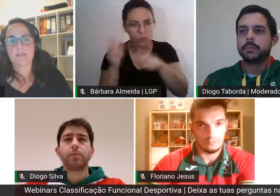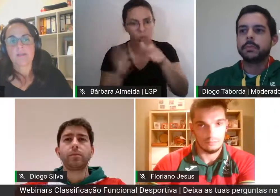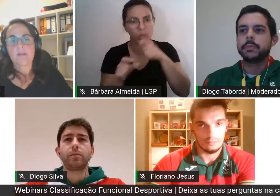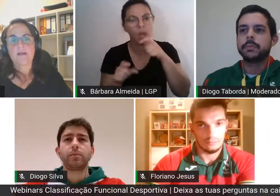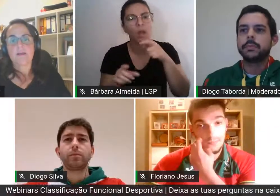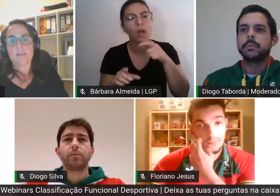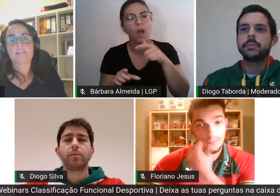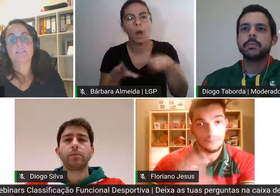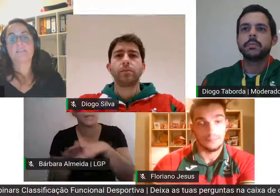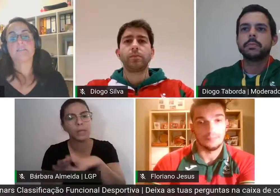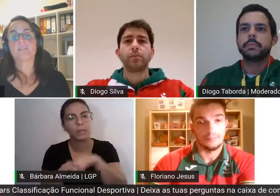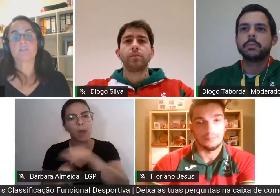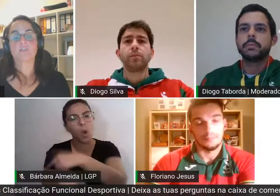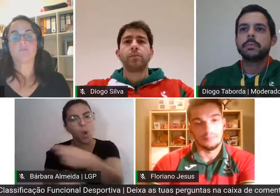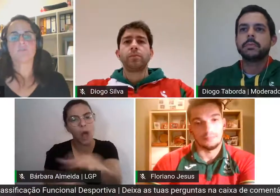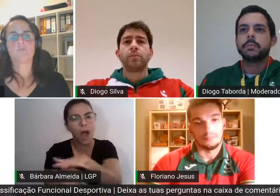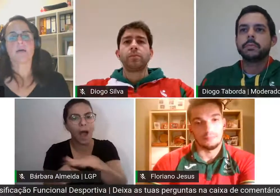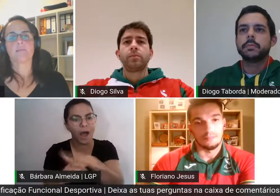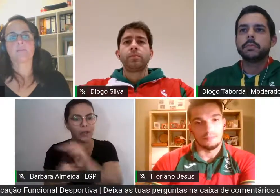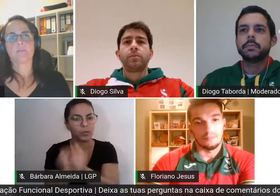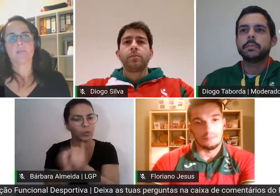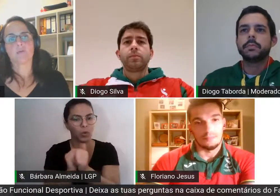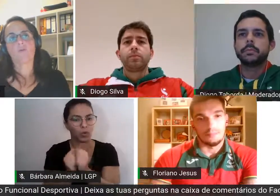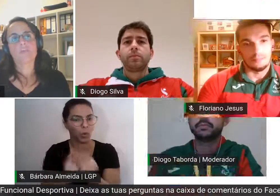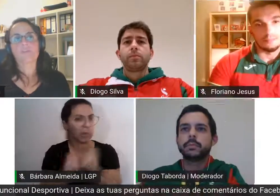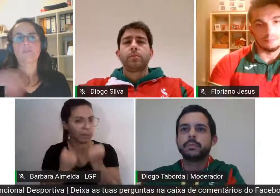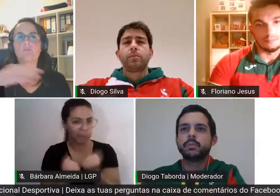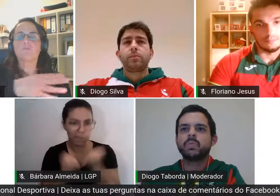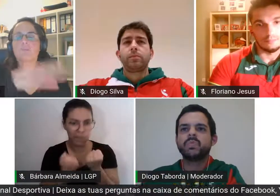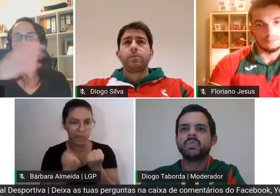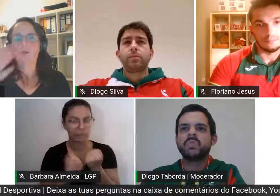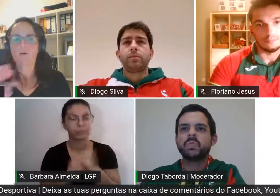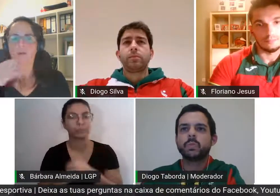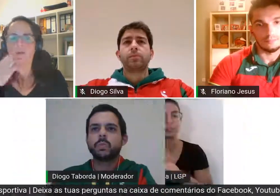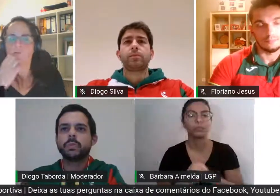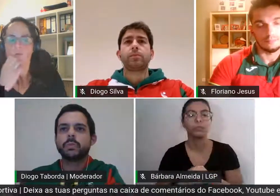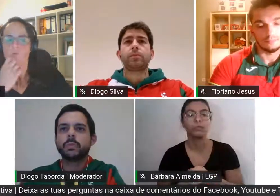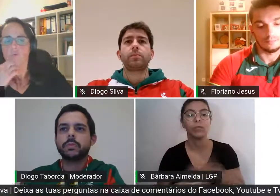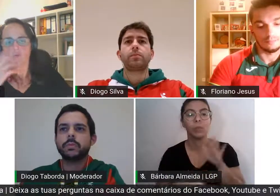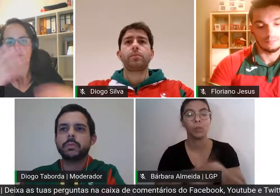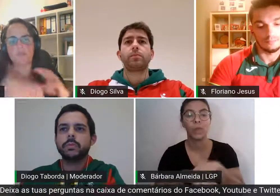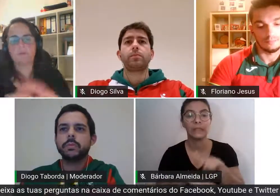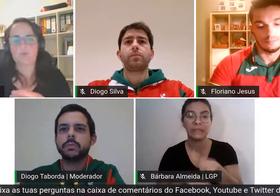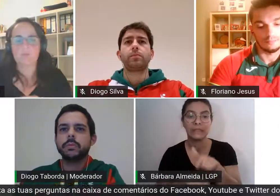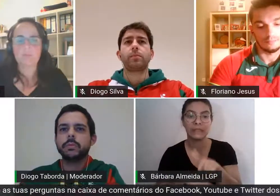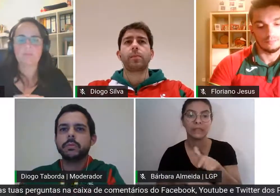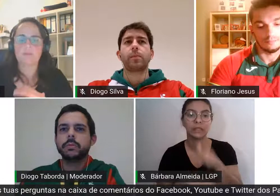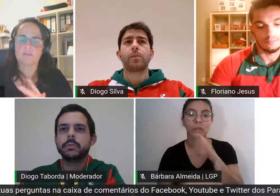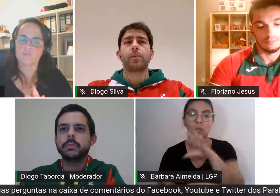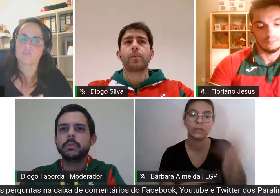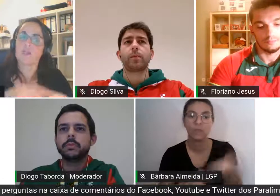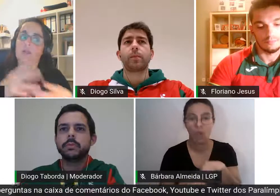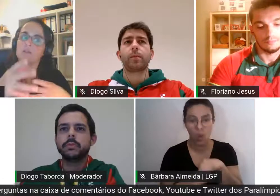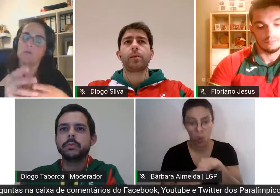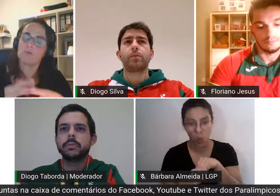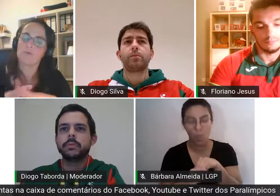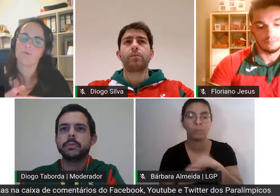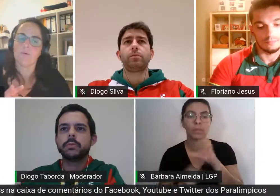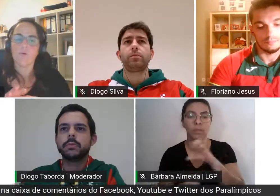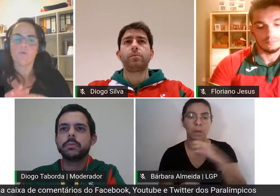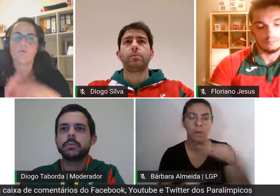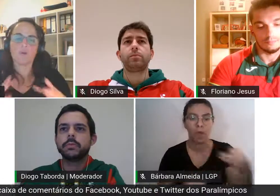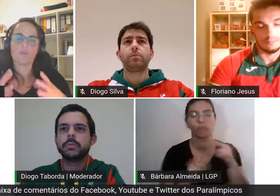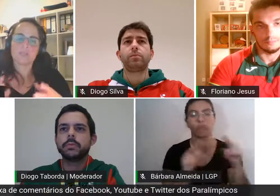modalidades. Esta tem sido a nossa dificuldade. Com esta inclusão agora com o Comitê Paralímpico Internacional e